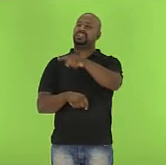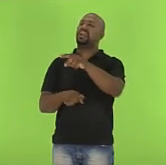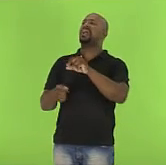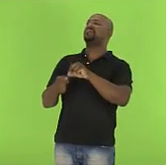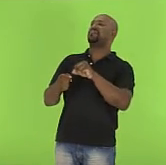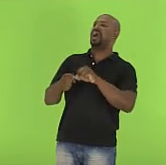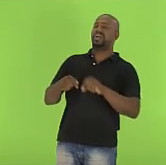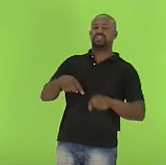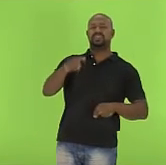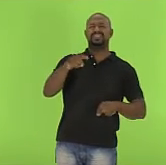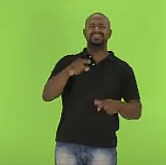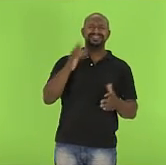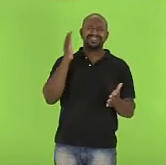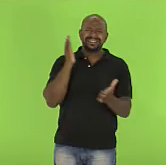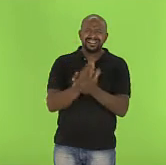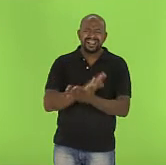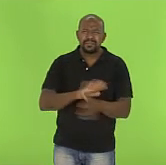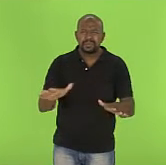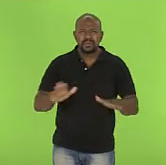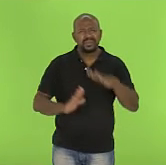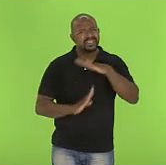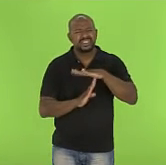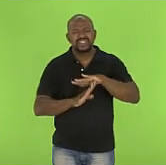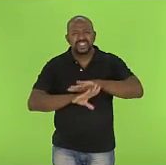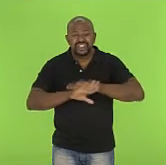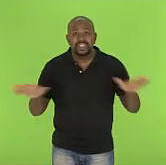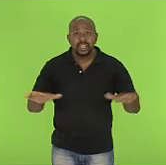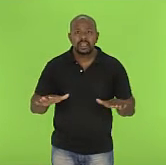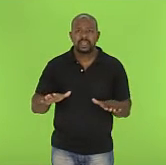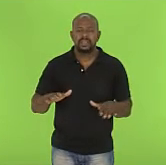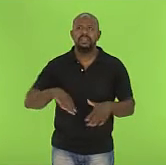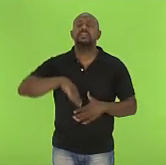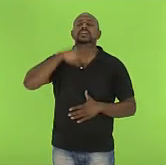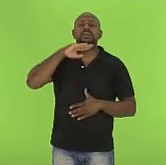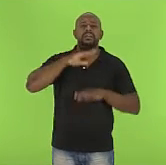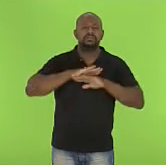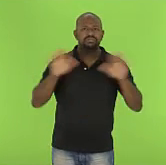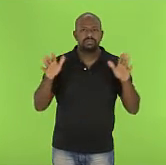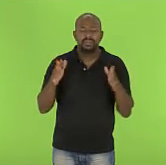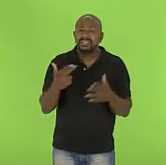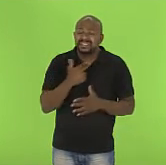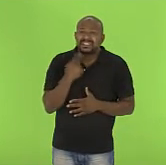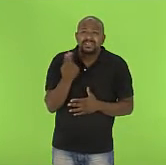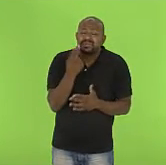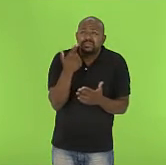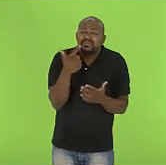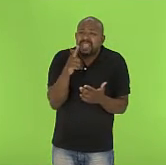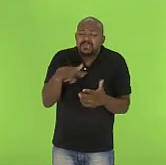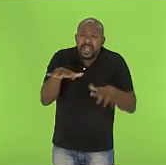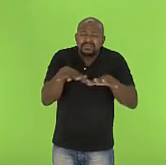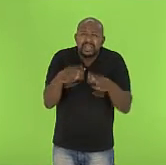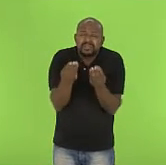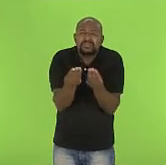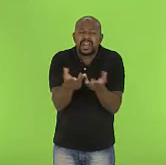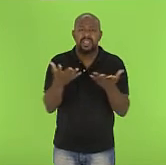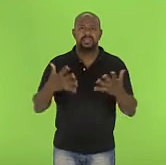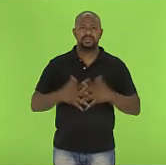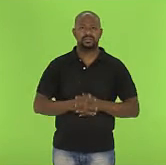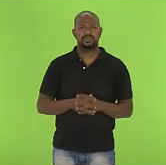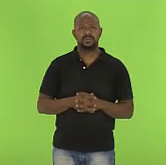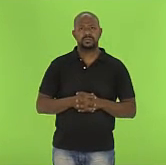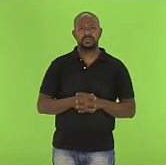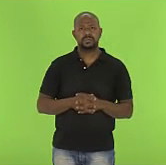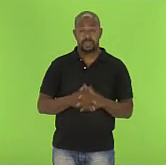coisas, isso acabou. Chega. Deu. Não tem mais espaço